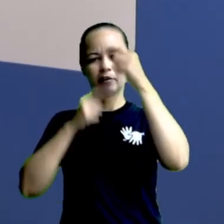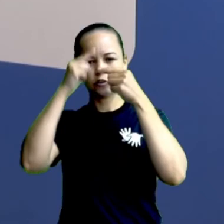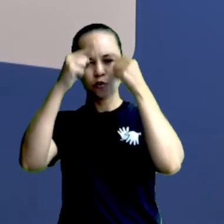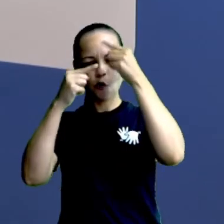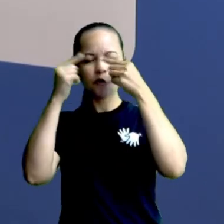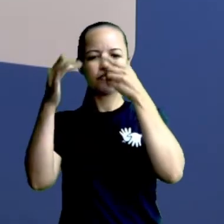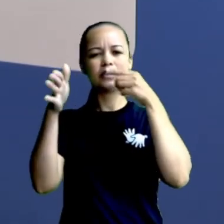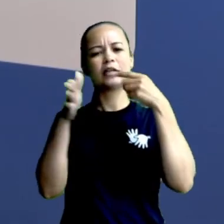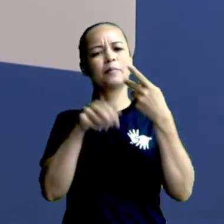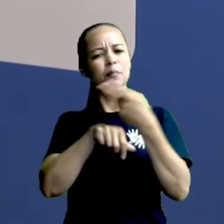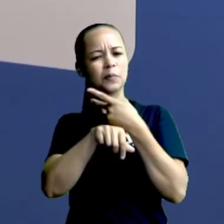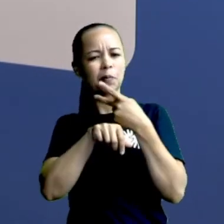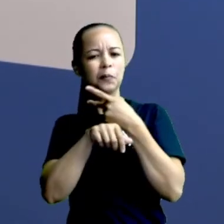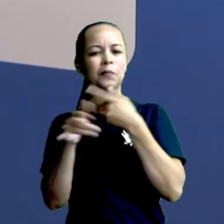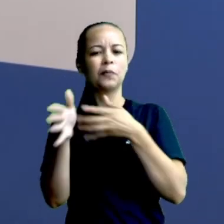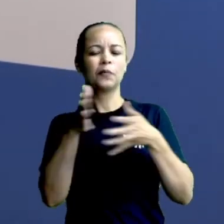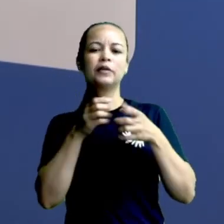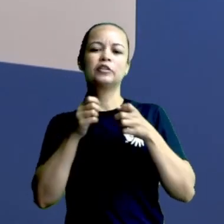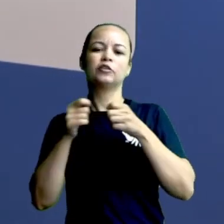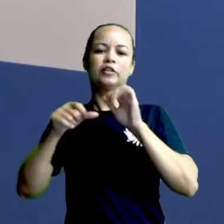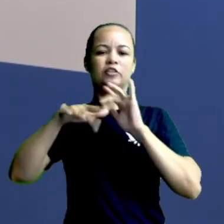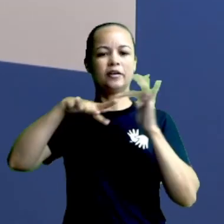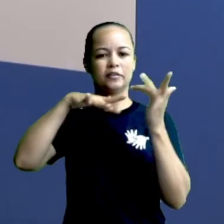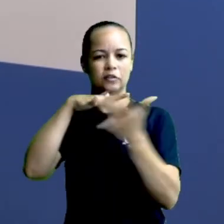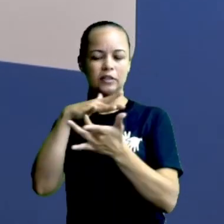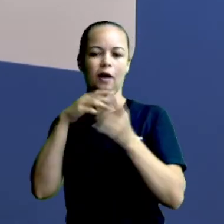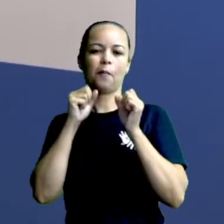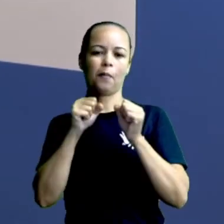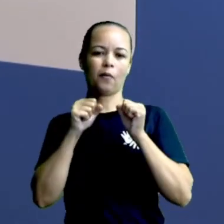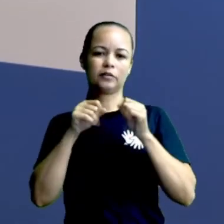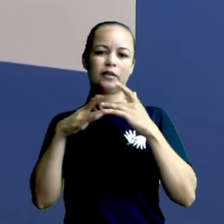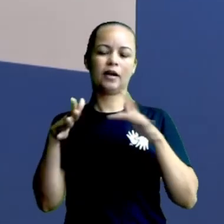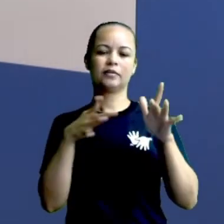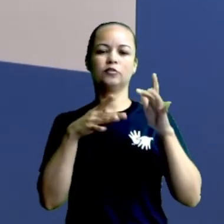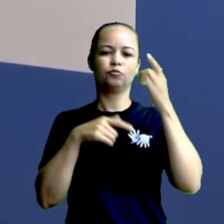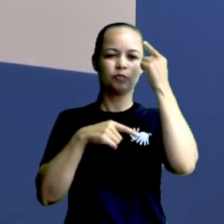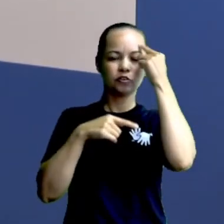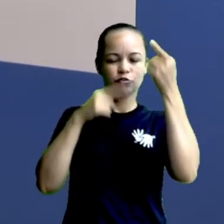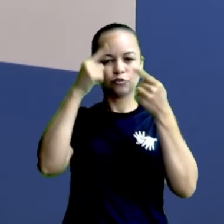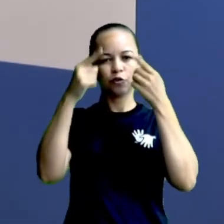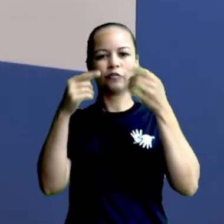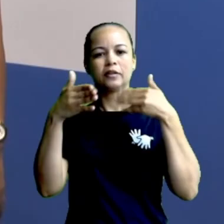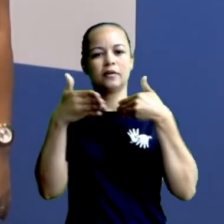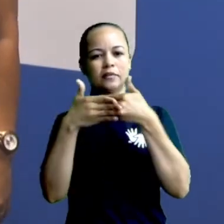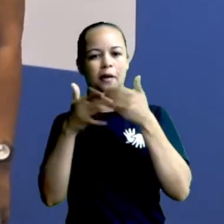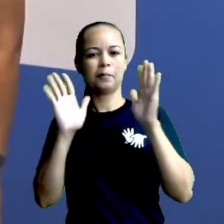tá certo? Estou nas redes sociais e posso tirar todas as suas dúvidas. Até a próxima!